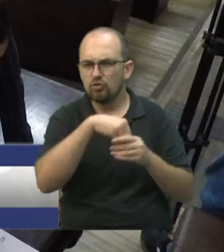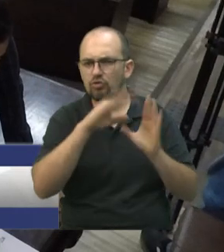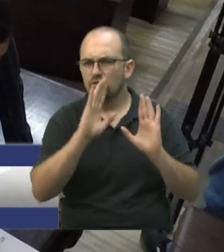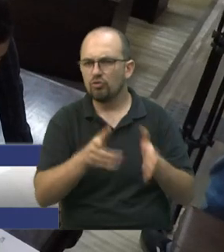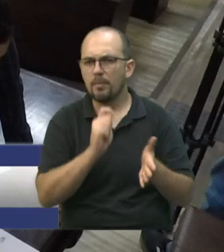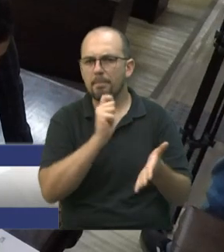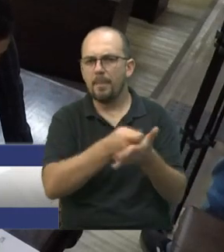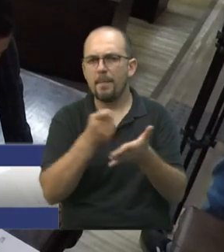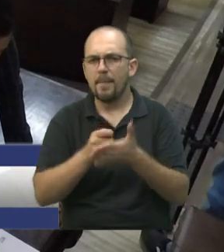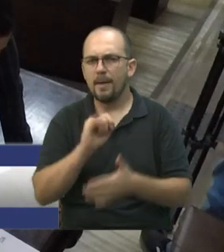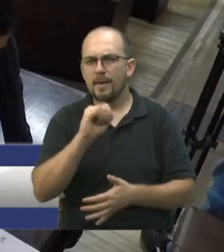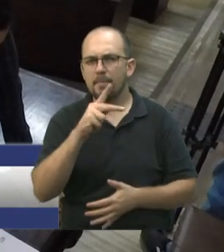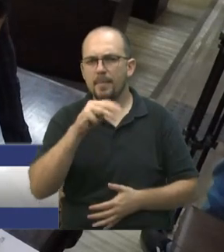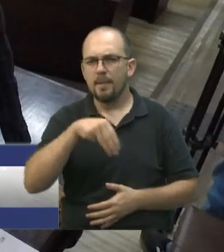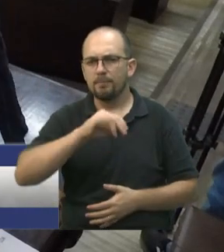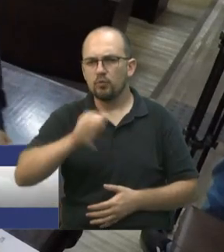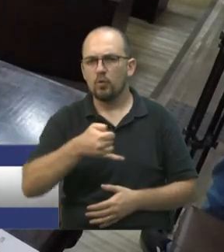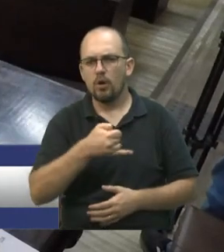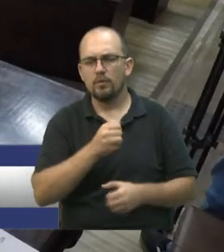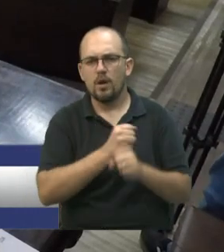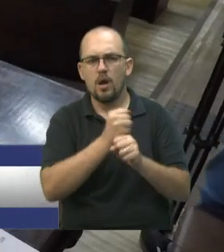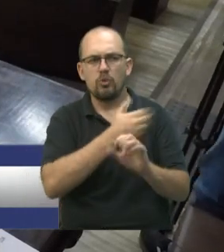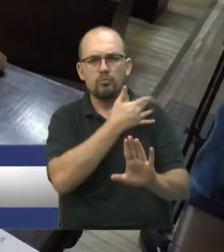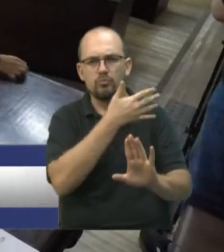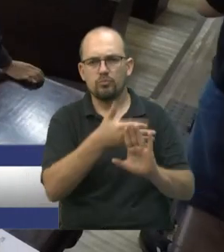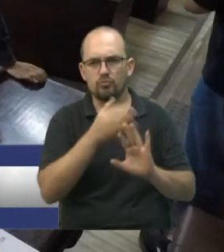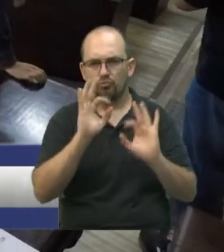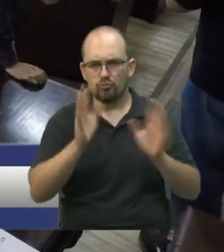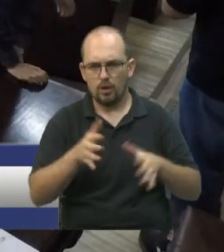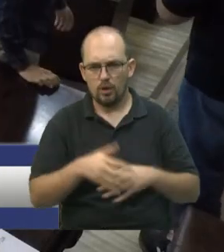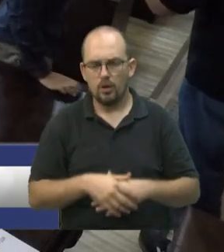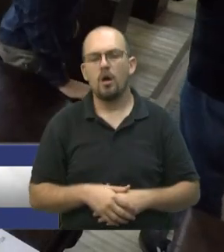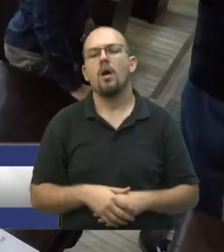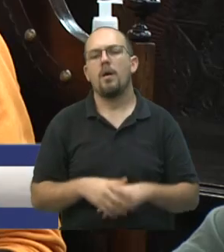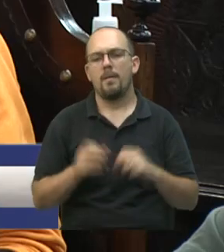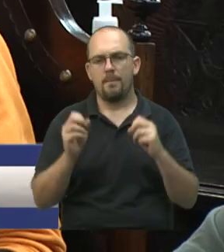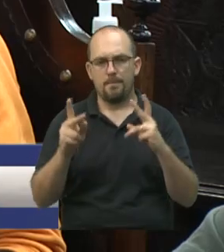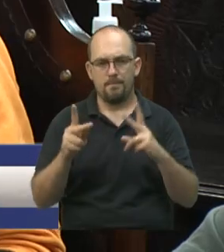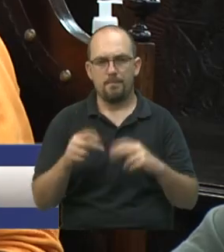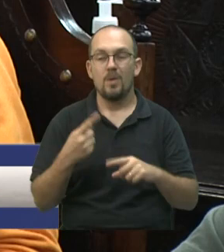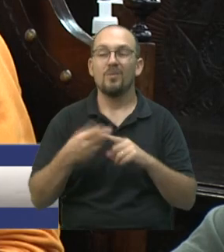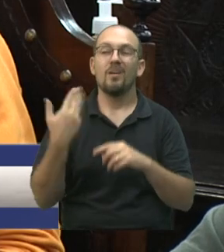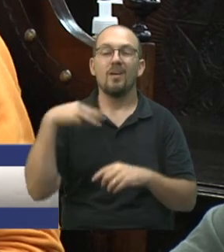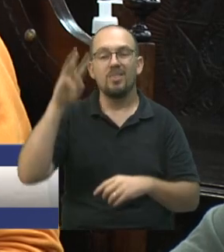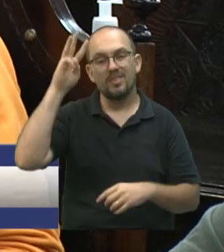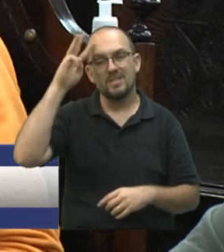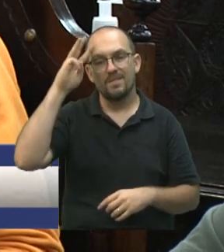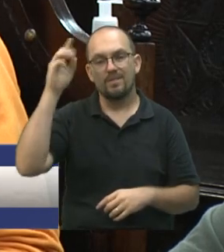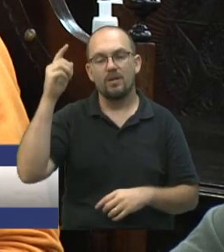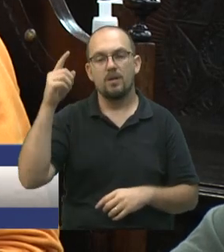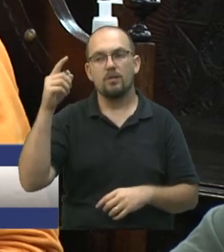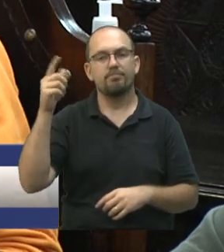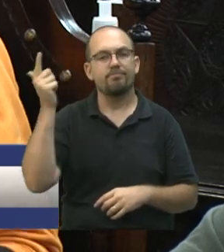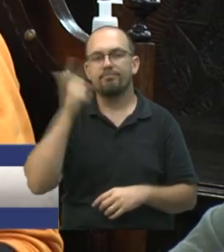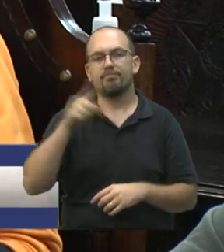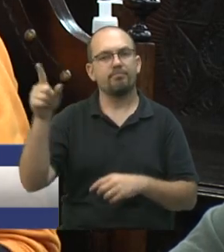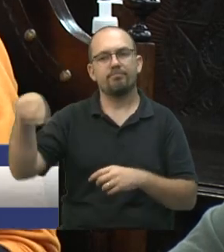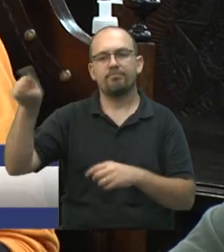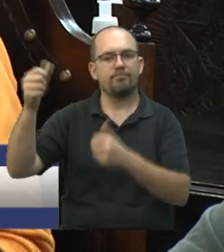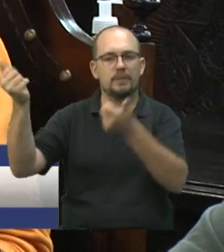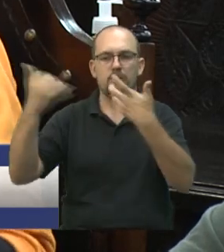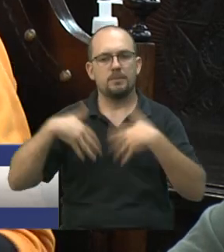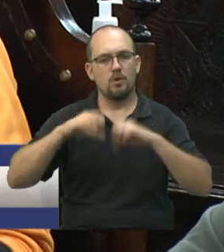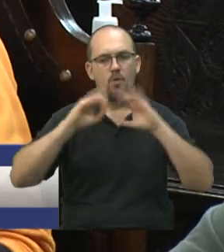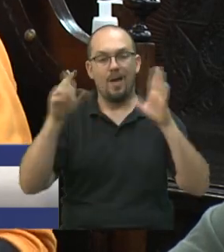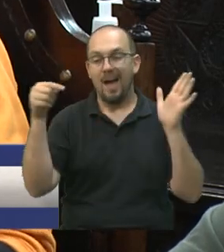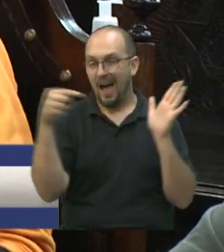do IPMJ, dos nativos do IPMJ? Perfeito. Que na terça-feira não souberam nos esclarecer esse ponto. Aqui sim.